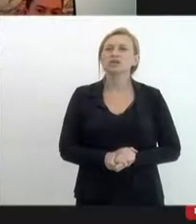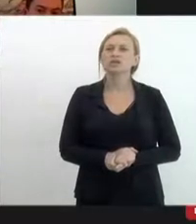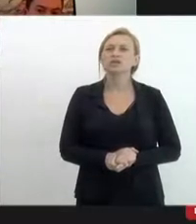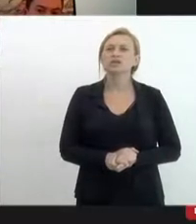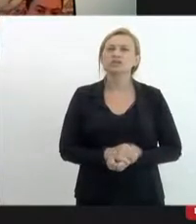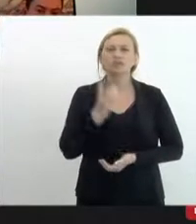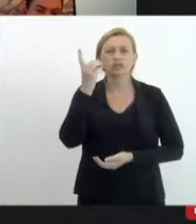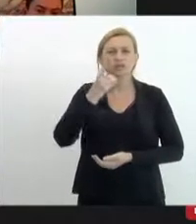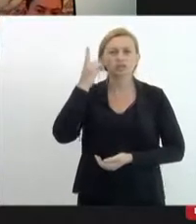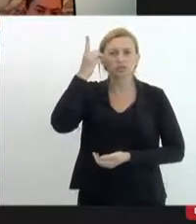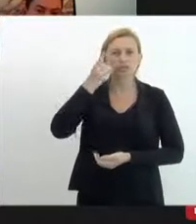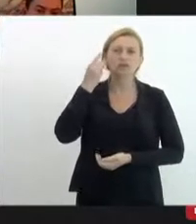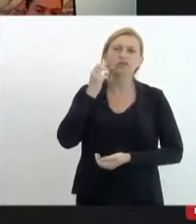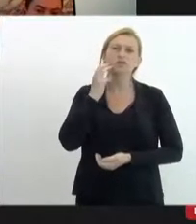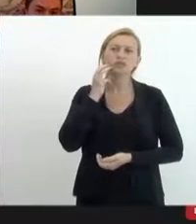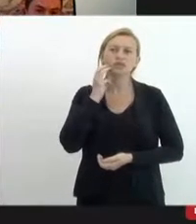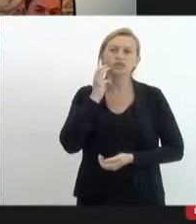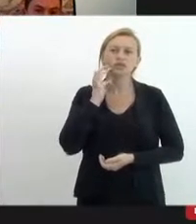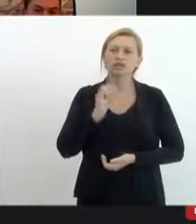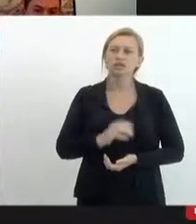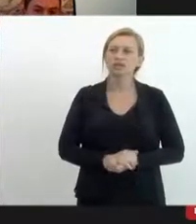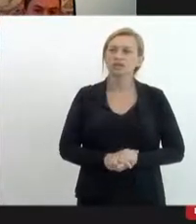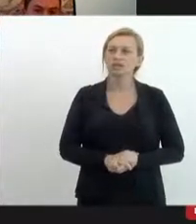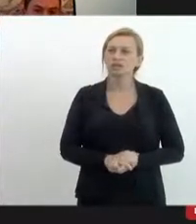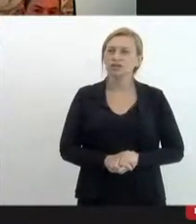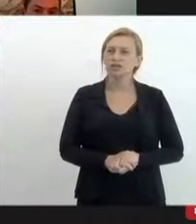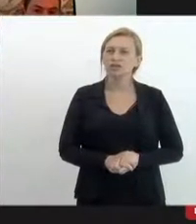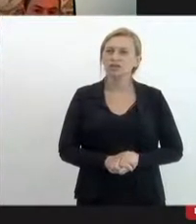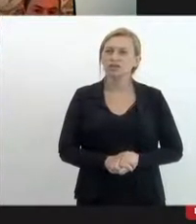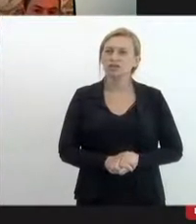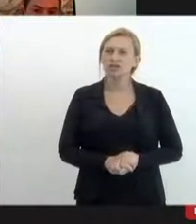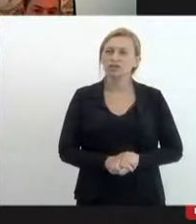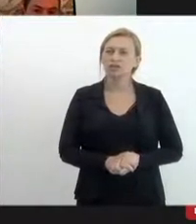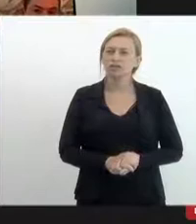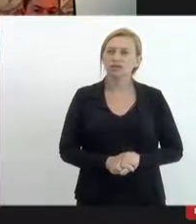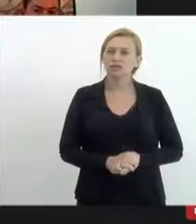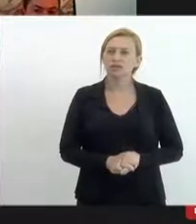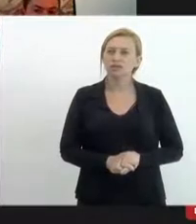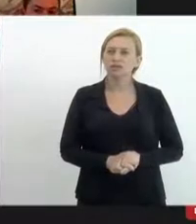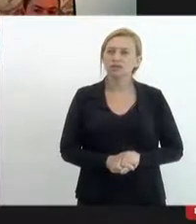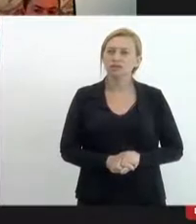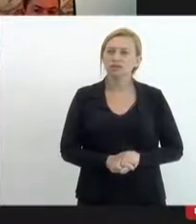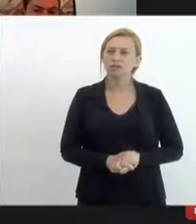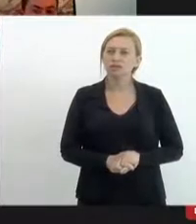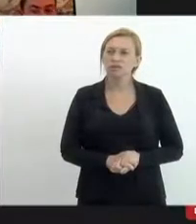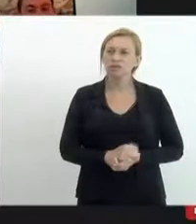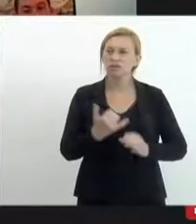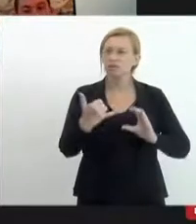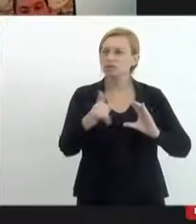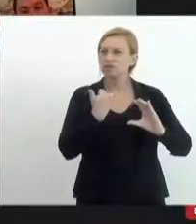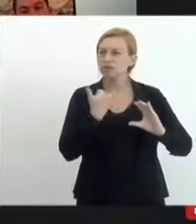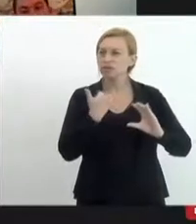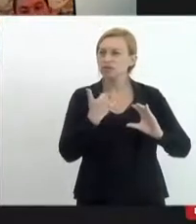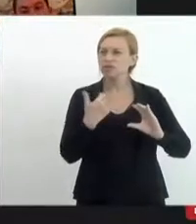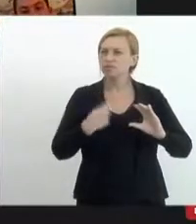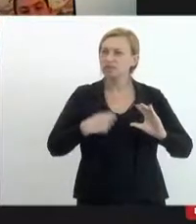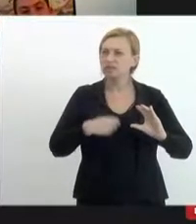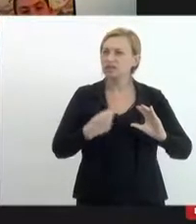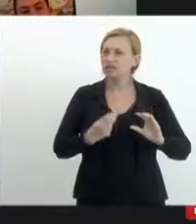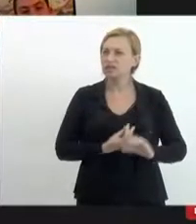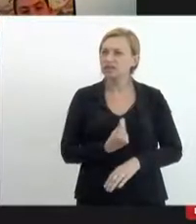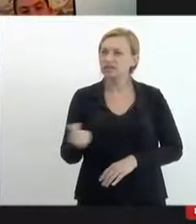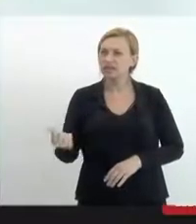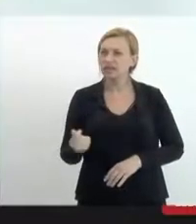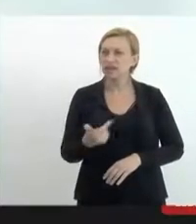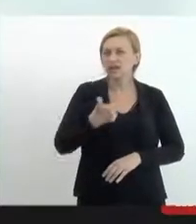Um deputado Valdeque Carneiro passou aqui um zap para mim, dizendo que tem que se ausentar meio-dia,